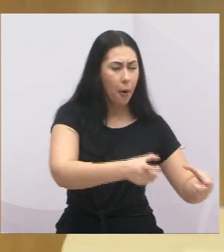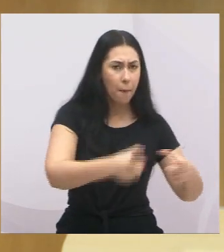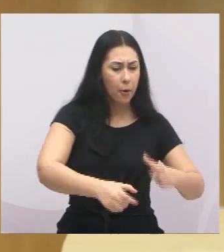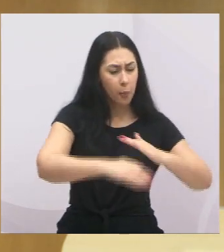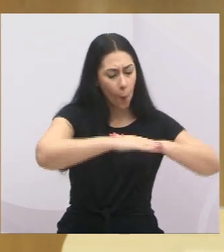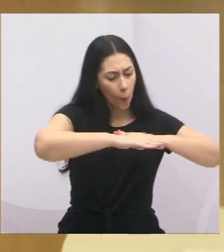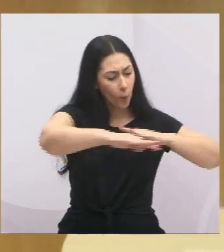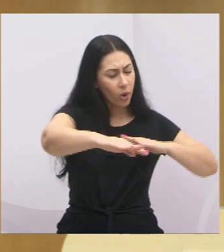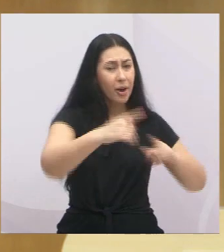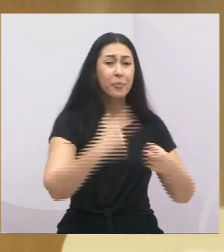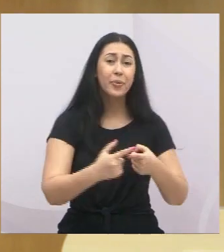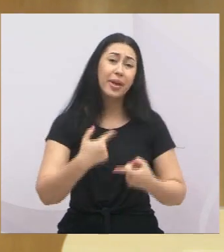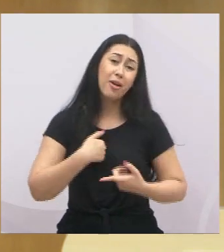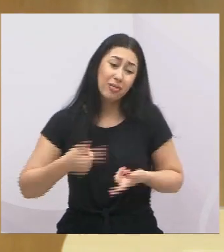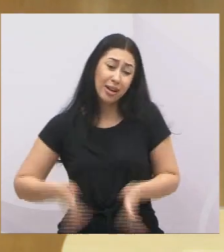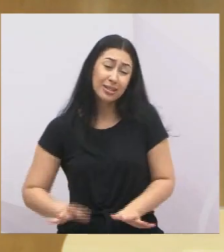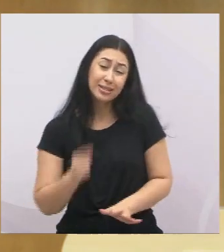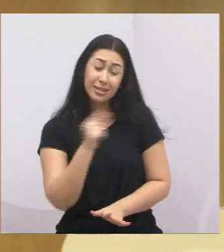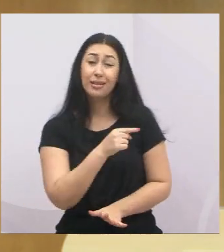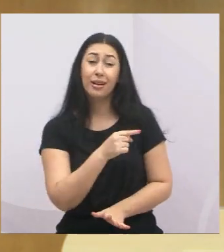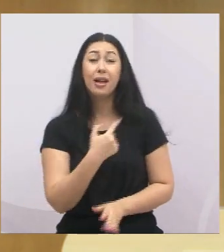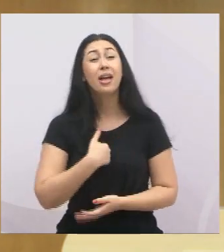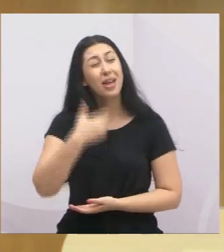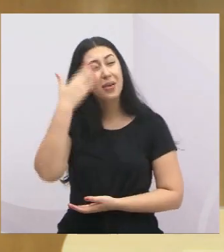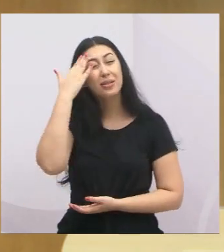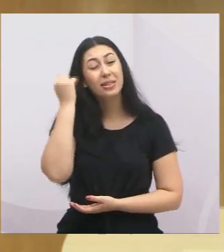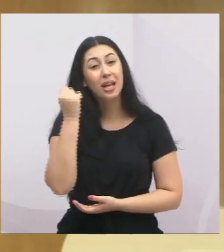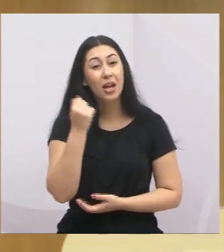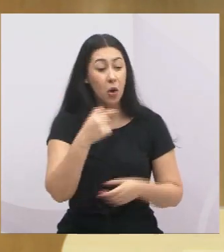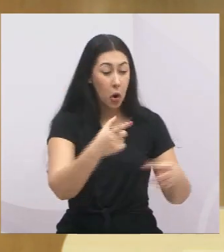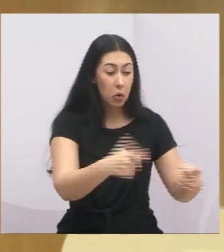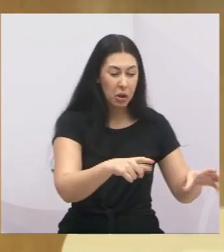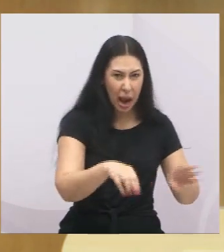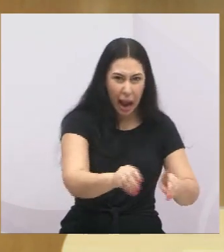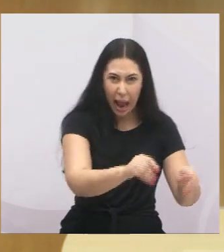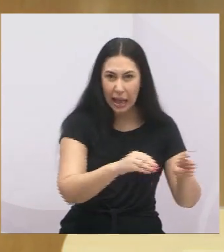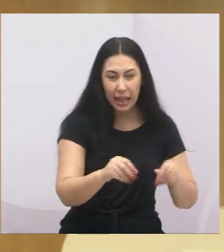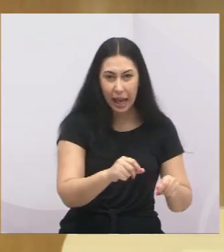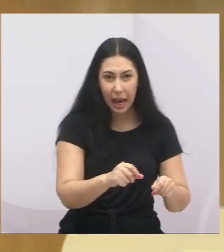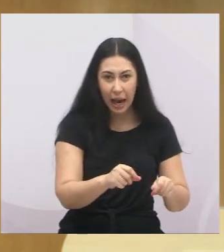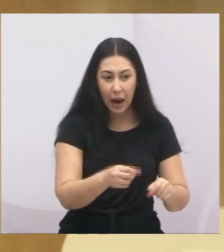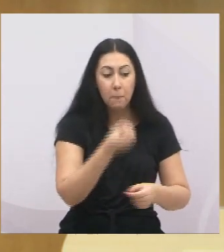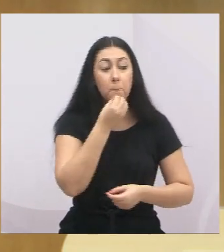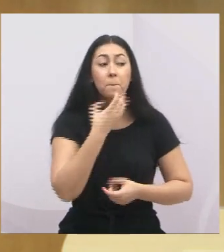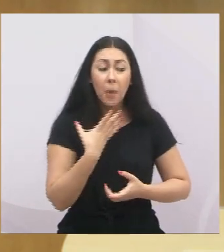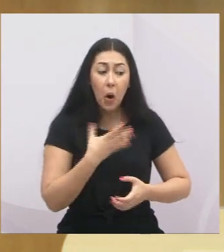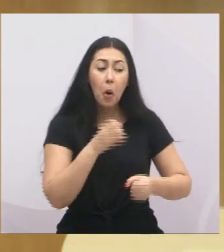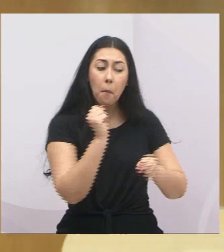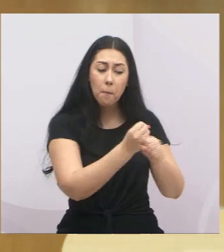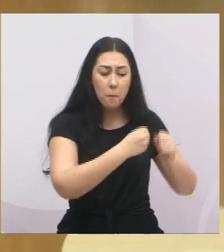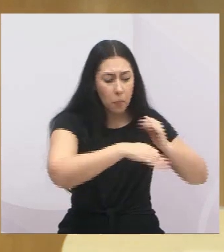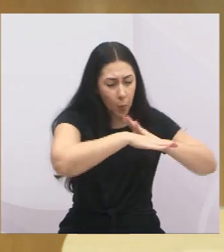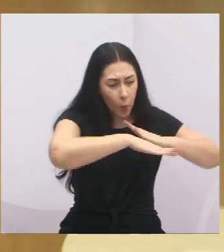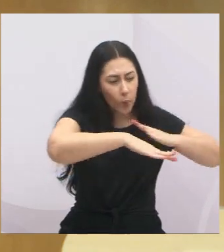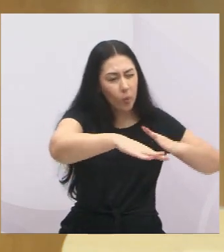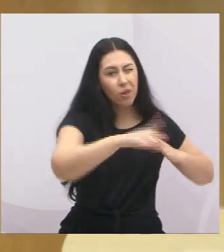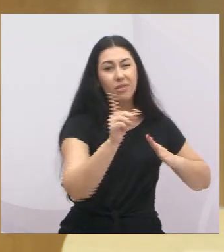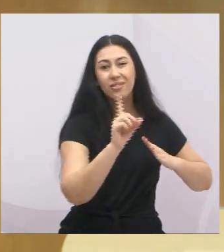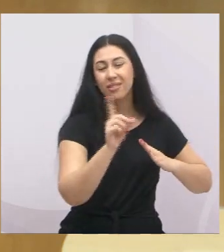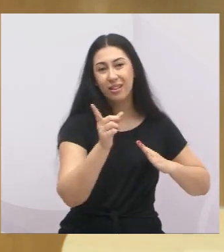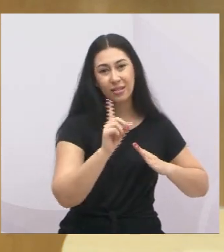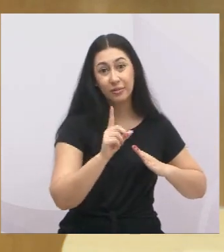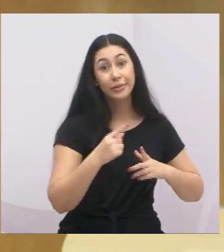palma da minha mão e sei que o terreno lá, ele não é apropriado para você fazer asfalto. Mas como diz o